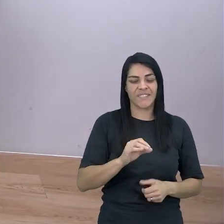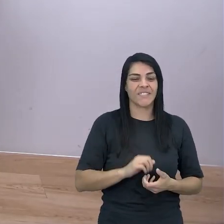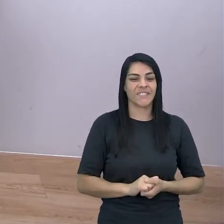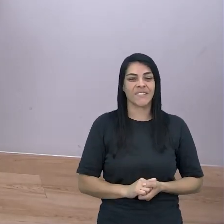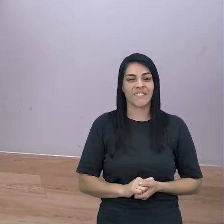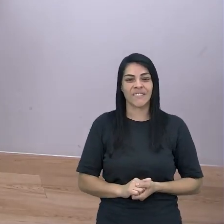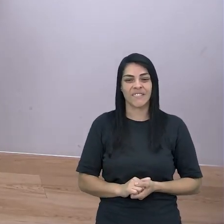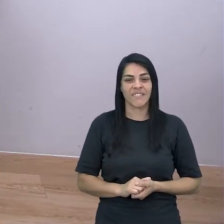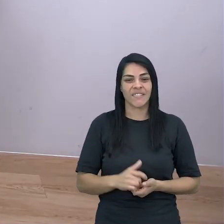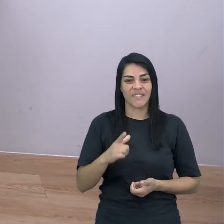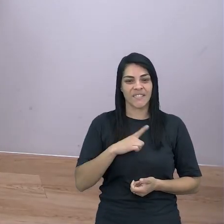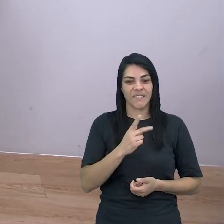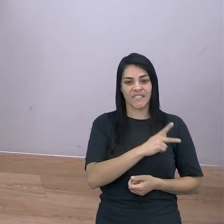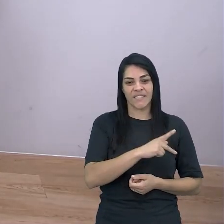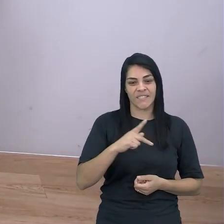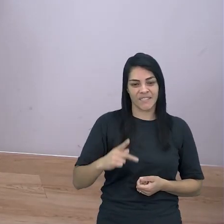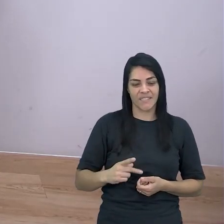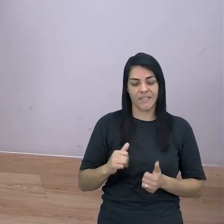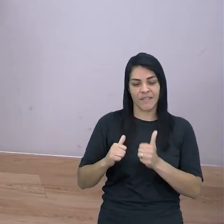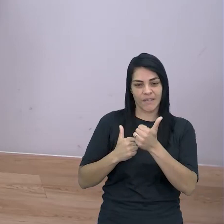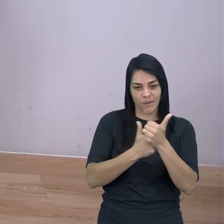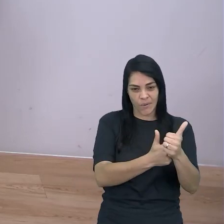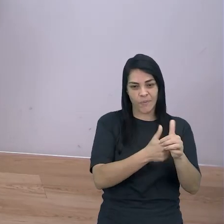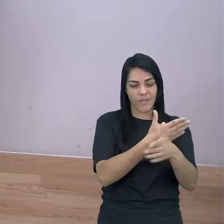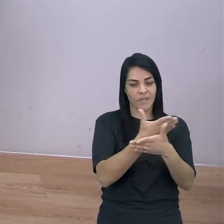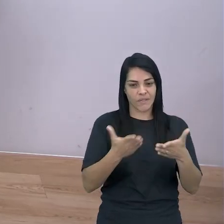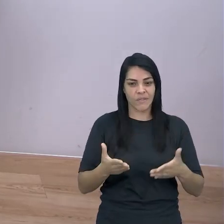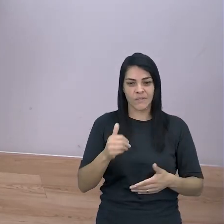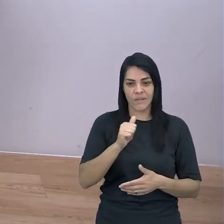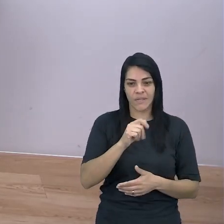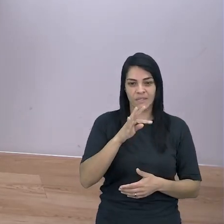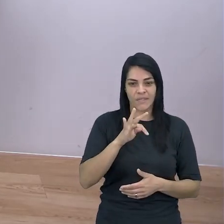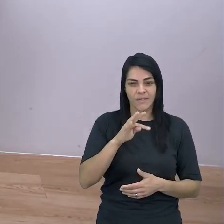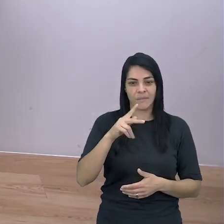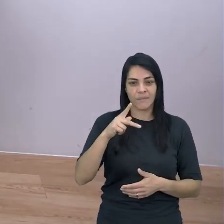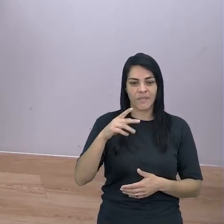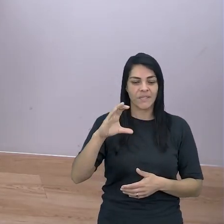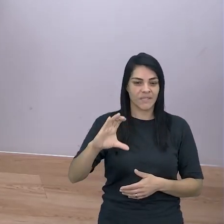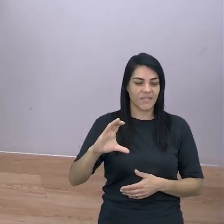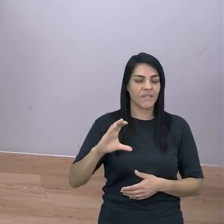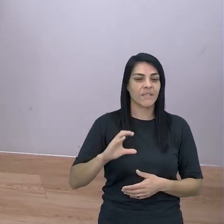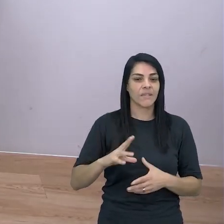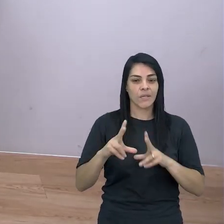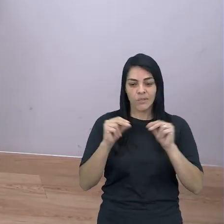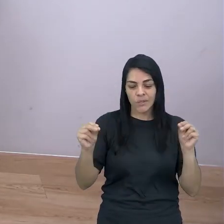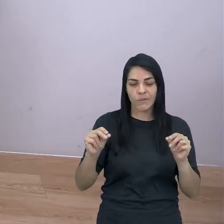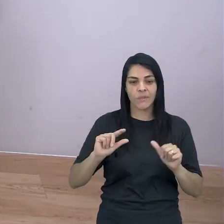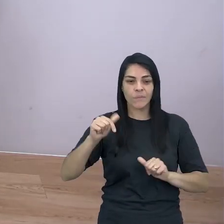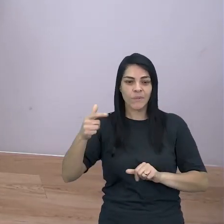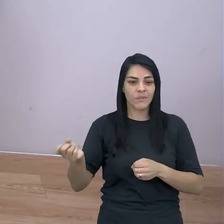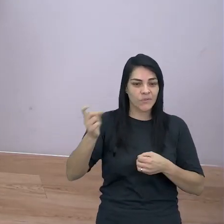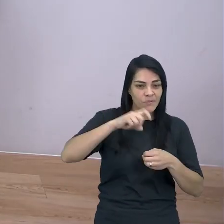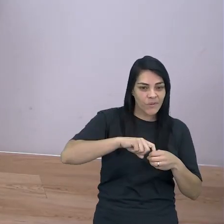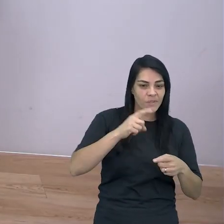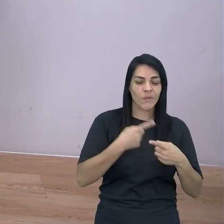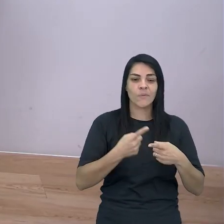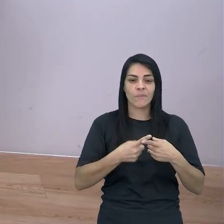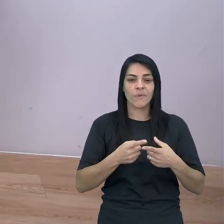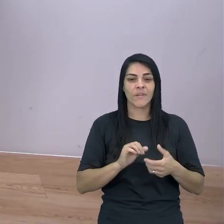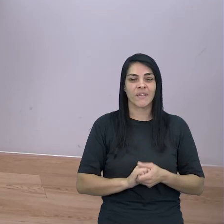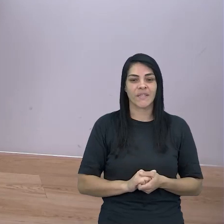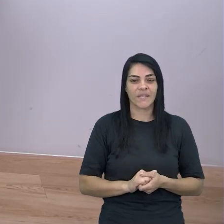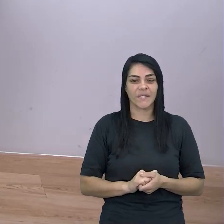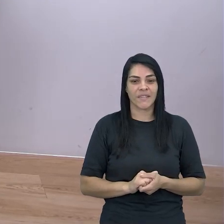tem professores que estão aqui acompanhando o nosso ATPC que de vez em quando some, aí dali a pouco volta, né? É porque eles ficam assim,